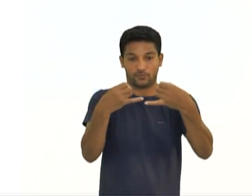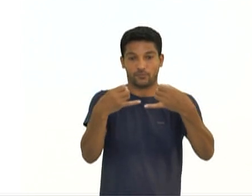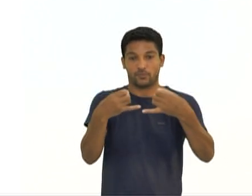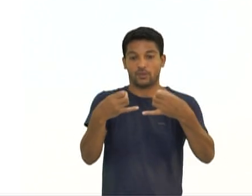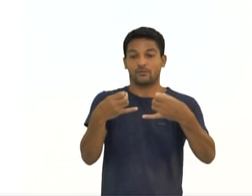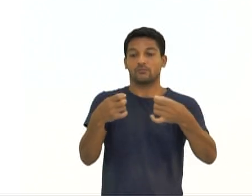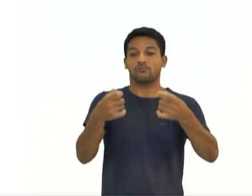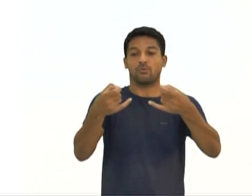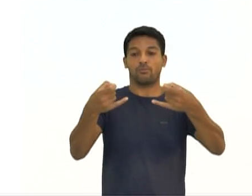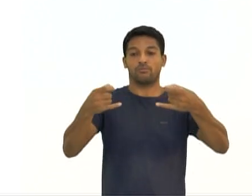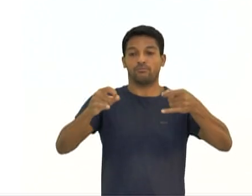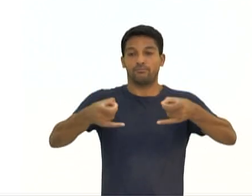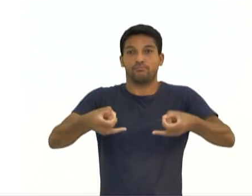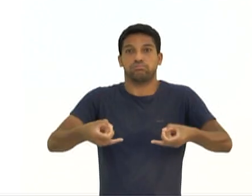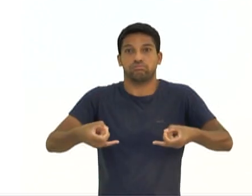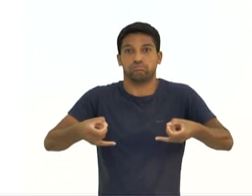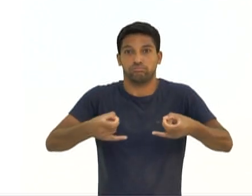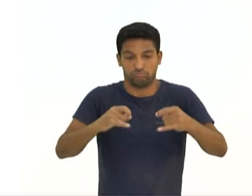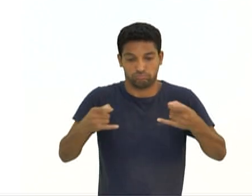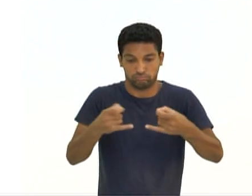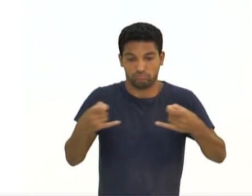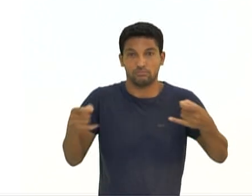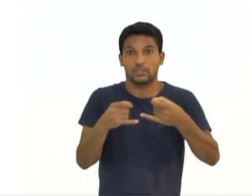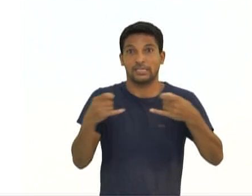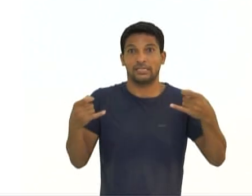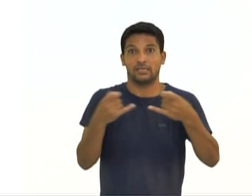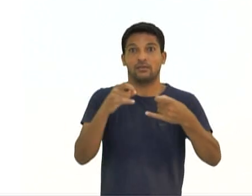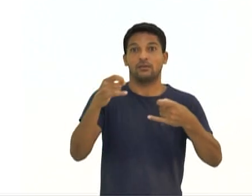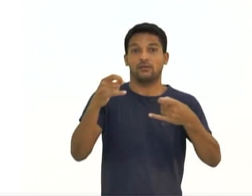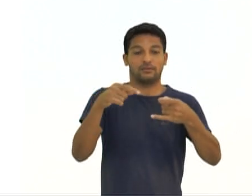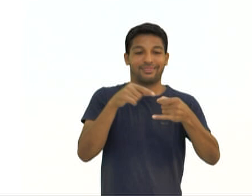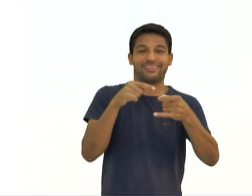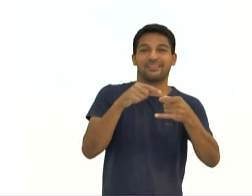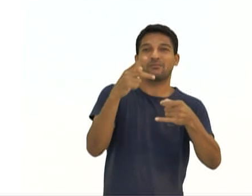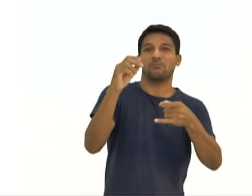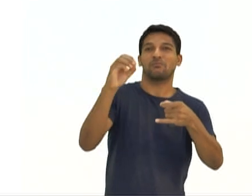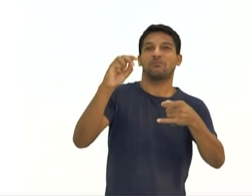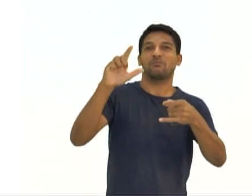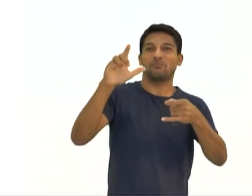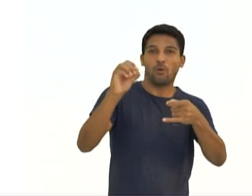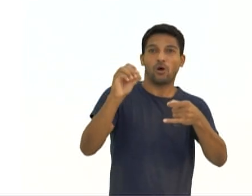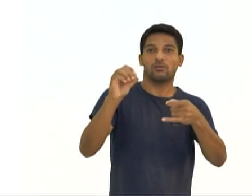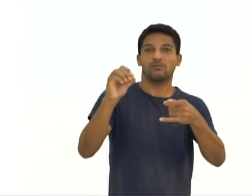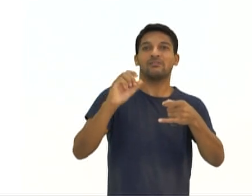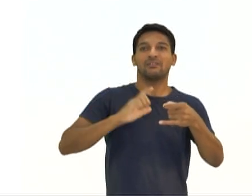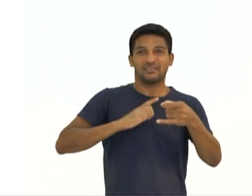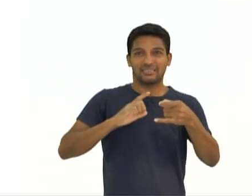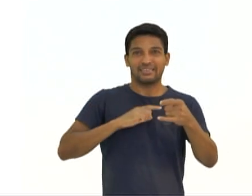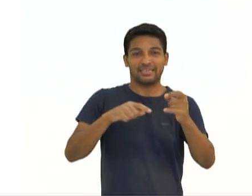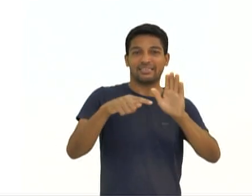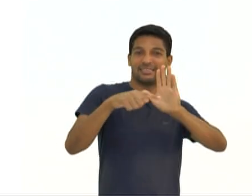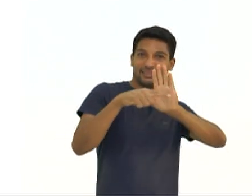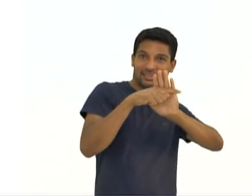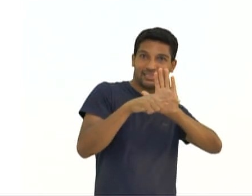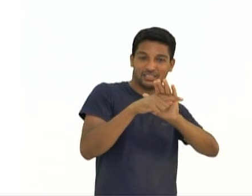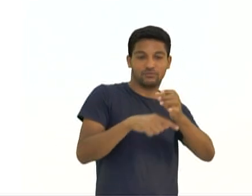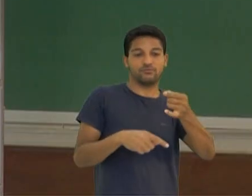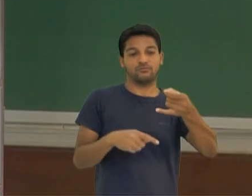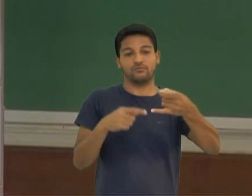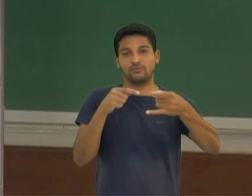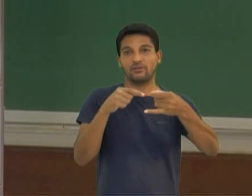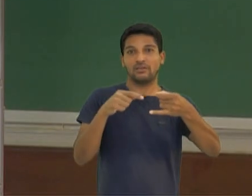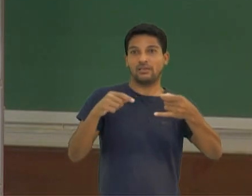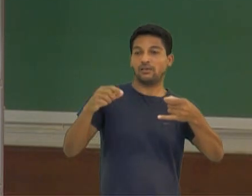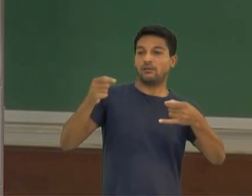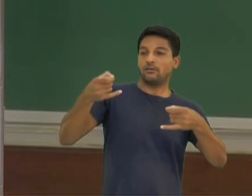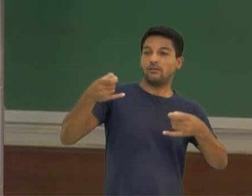dipolos elétricos, né, aí vai depender muito da questão da eletronegatividade do composto, quanto mais